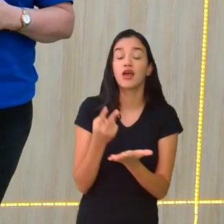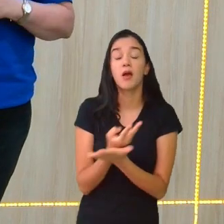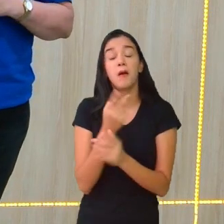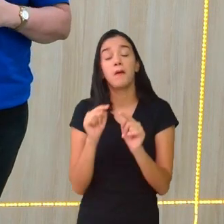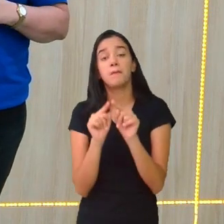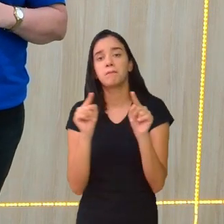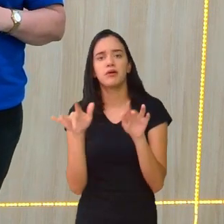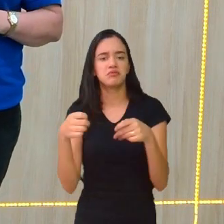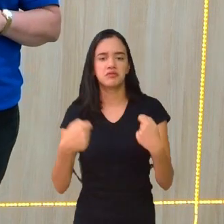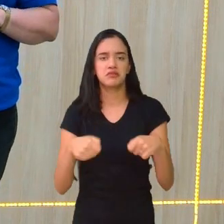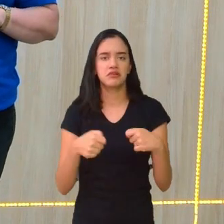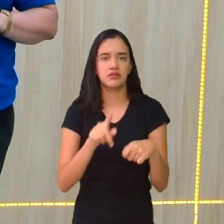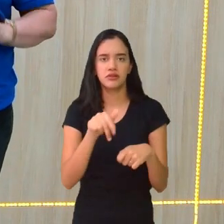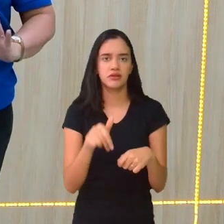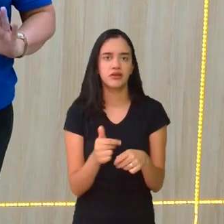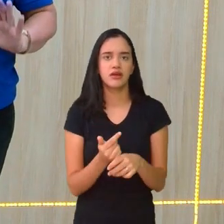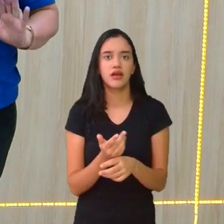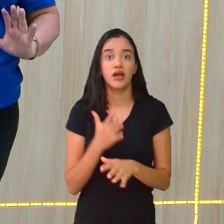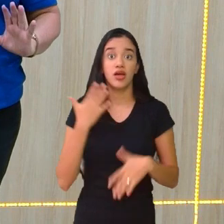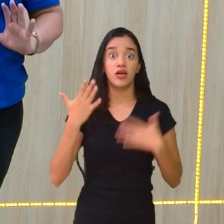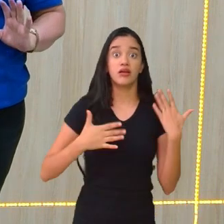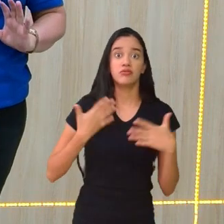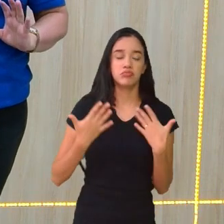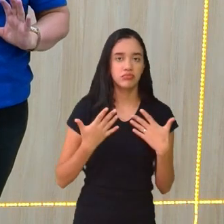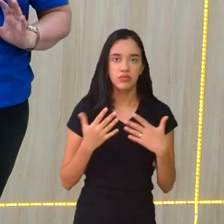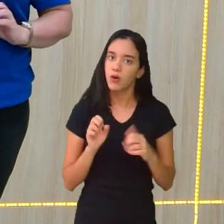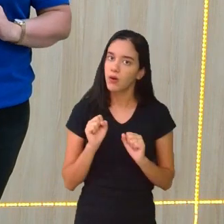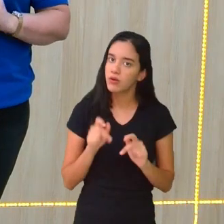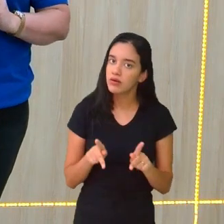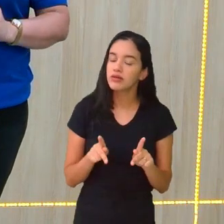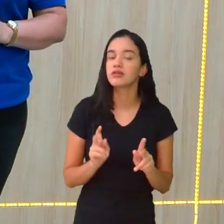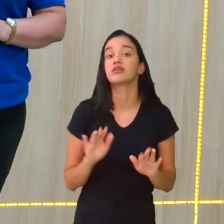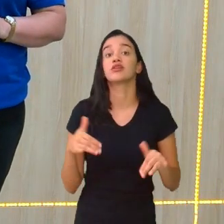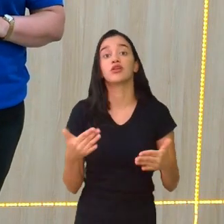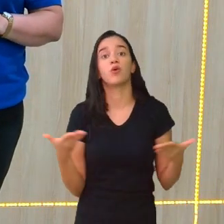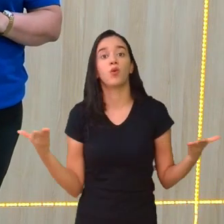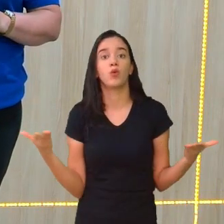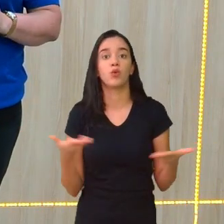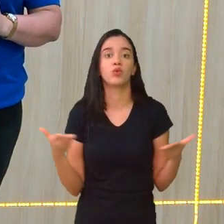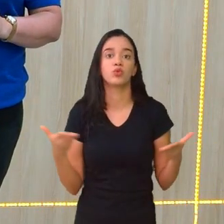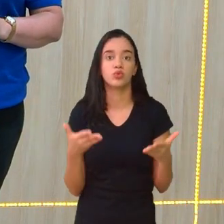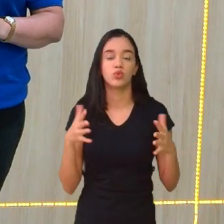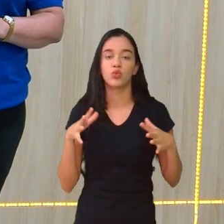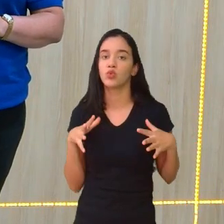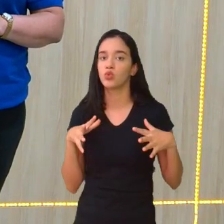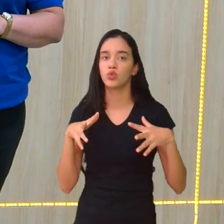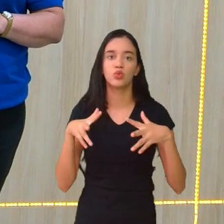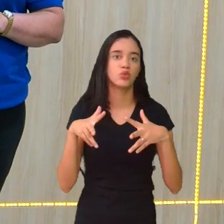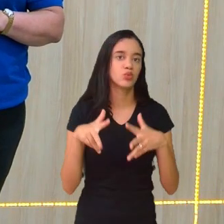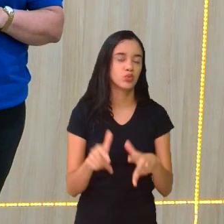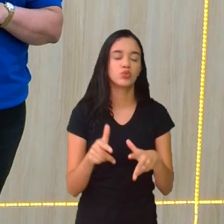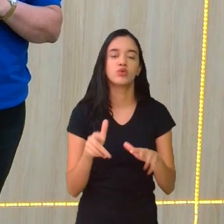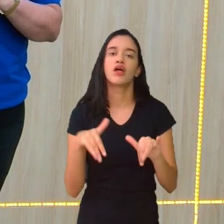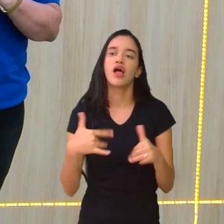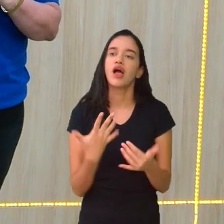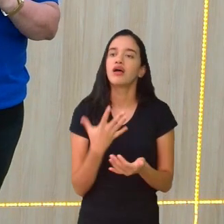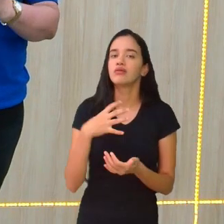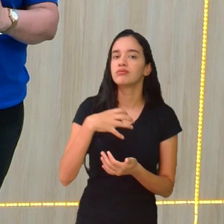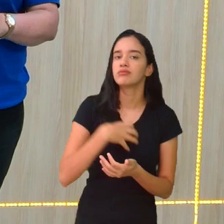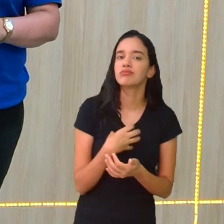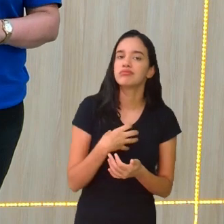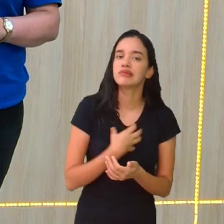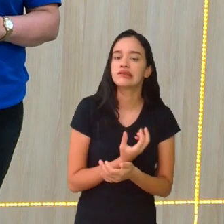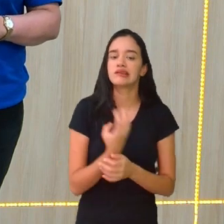mas não há necessidade para desespero, tá? Então, hoje, toda essa forma